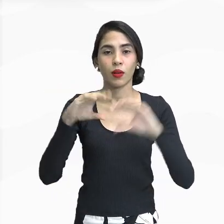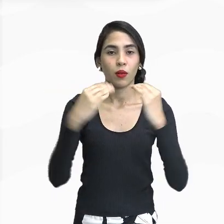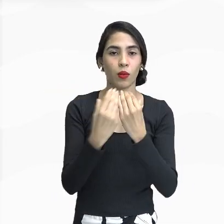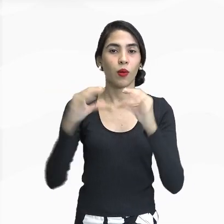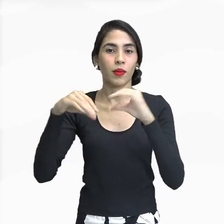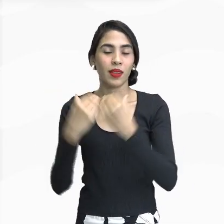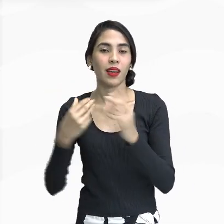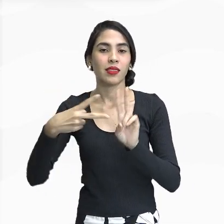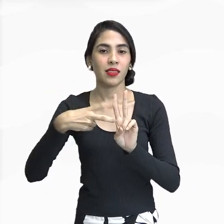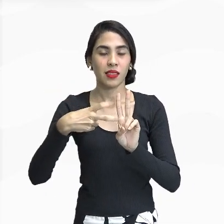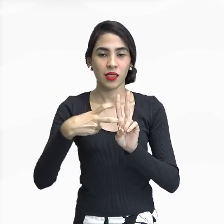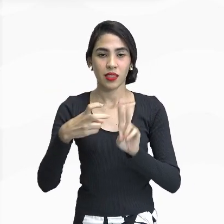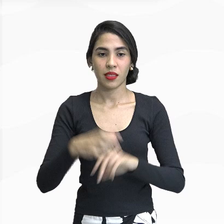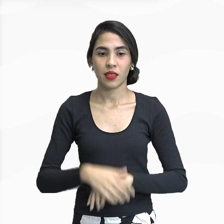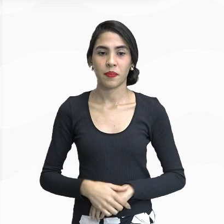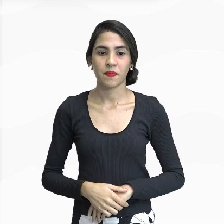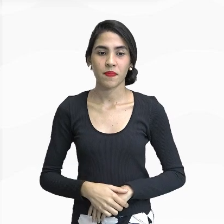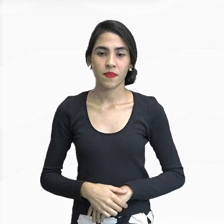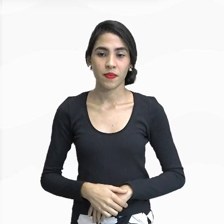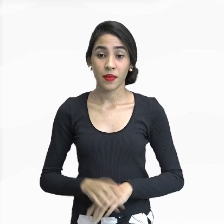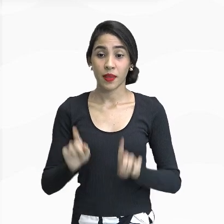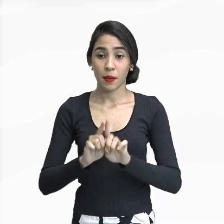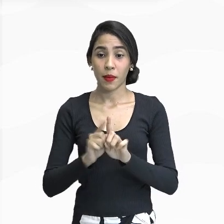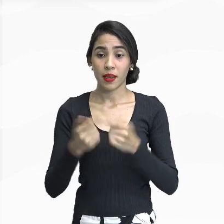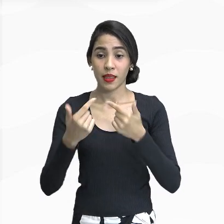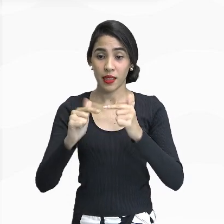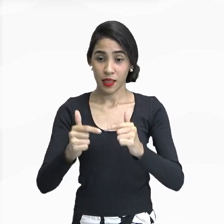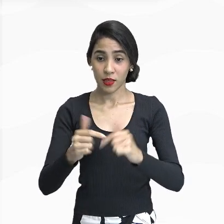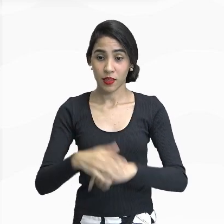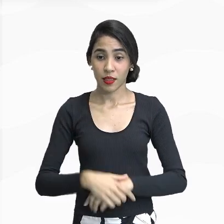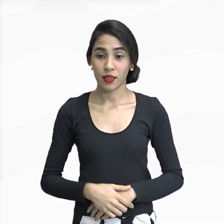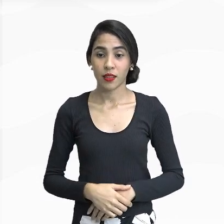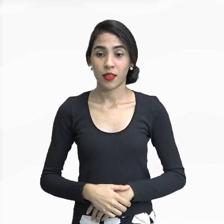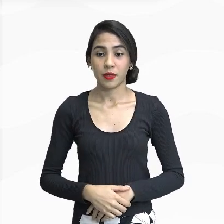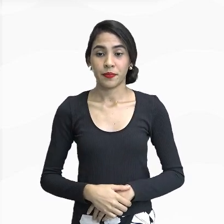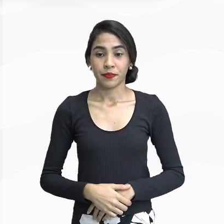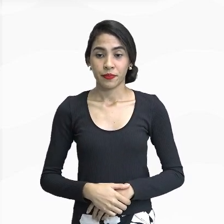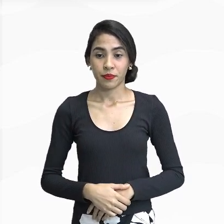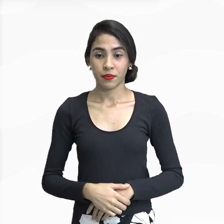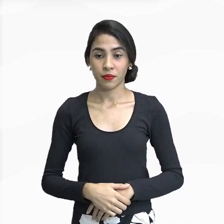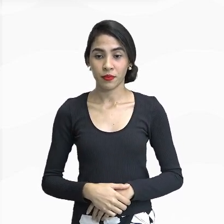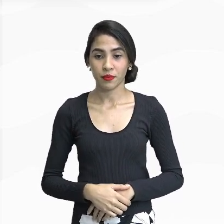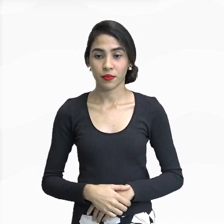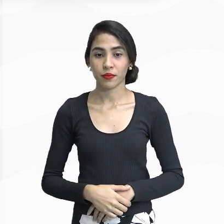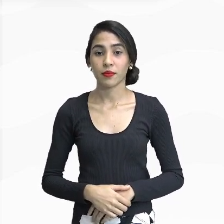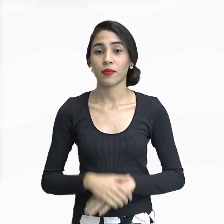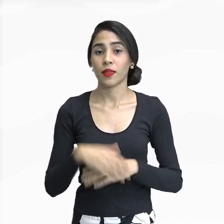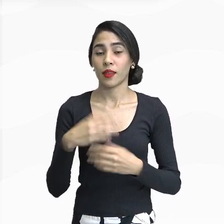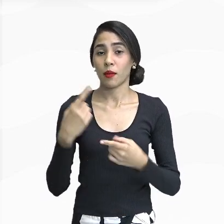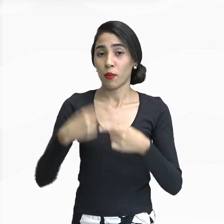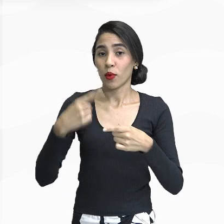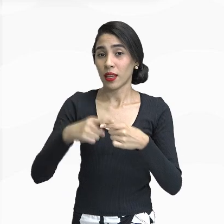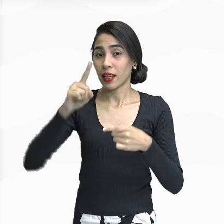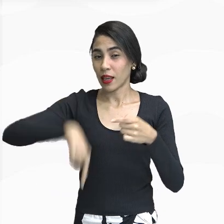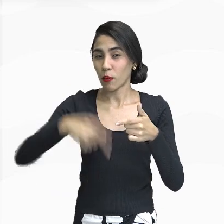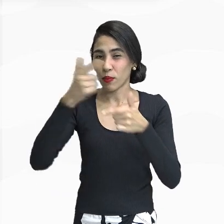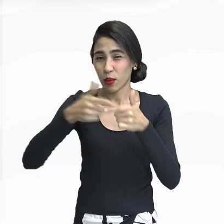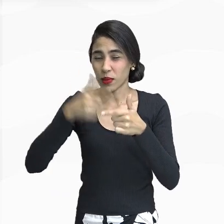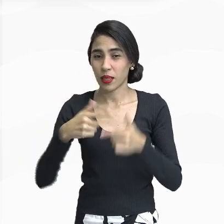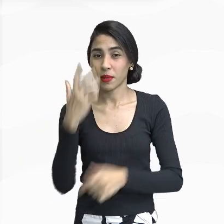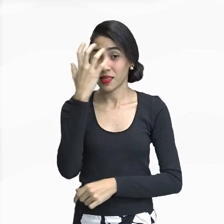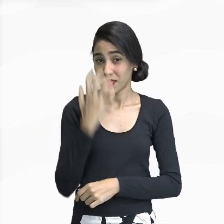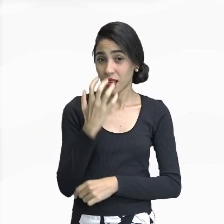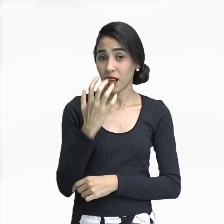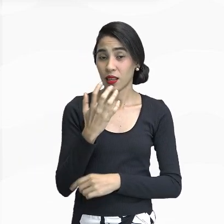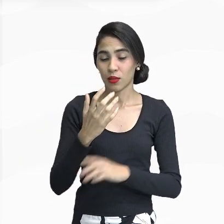comunidades indígenas e tradicionais. E por que é assim tão devastador sobre essas